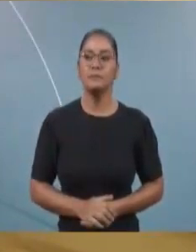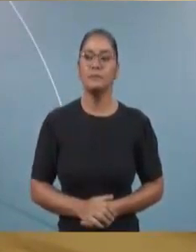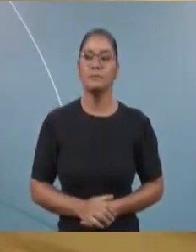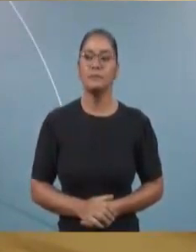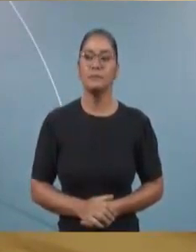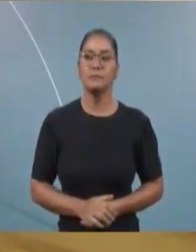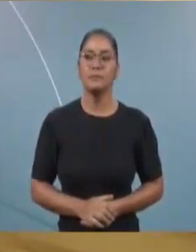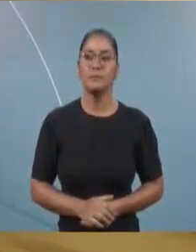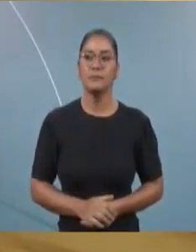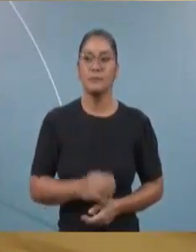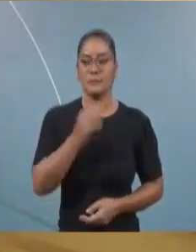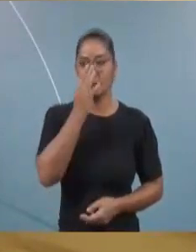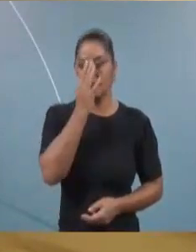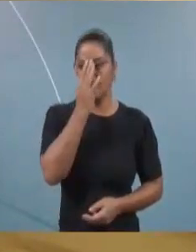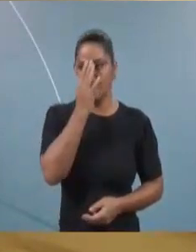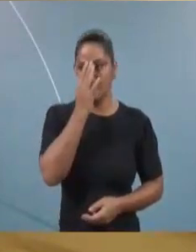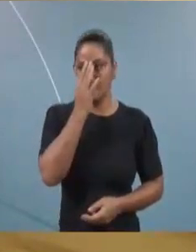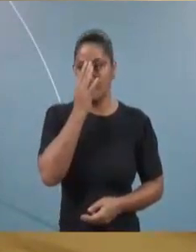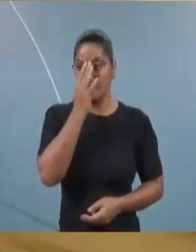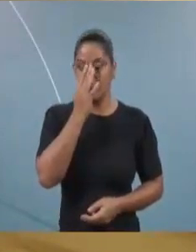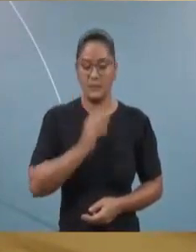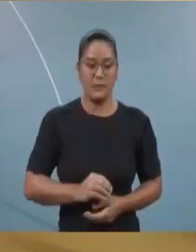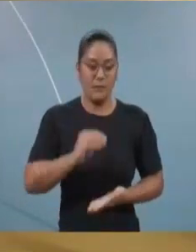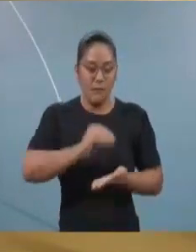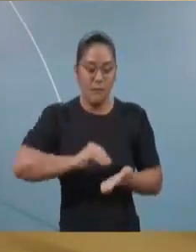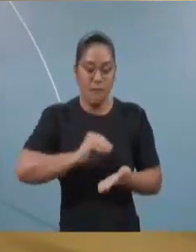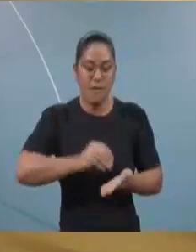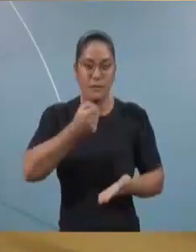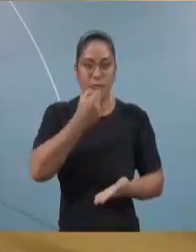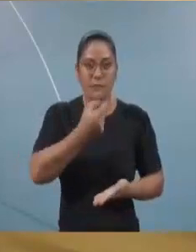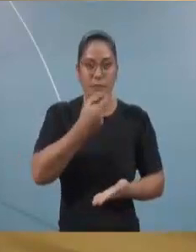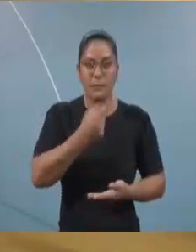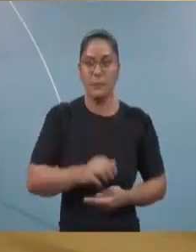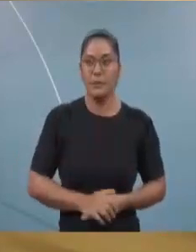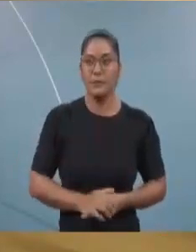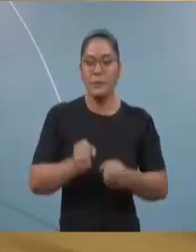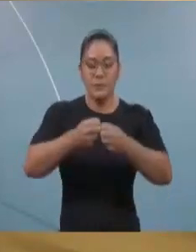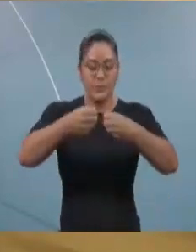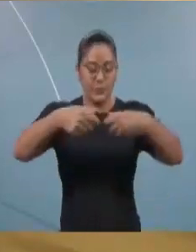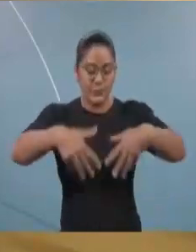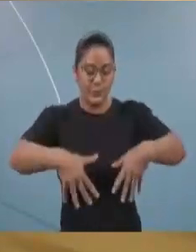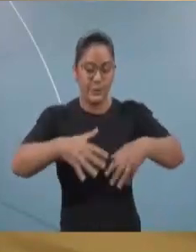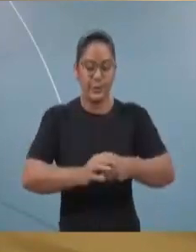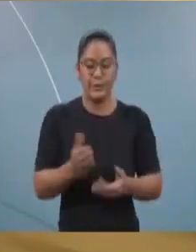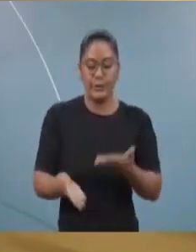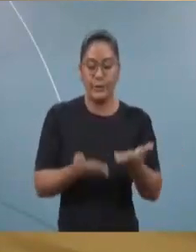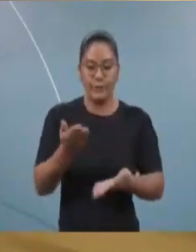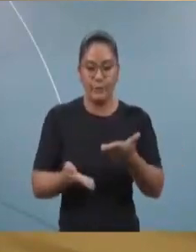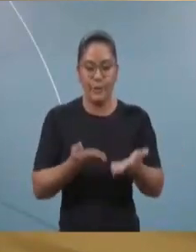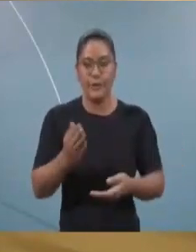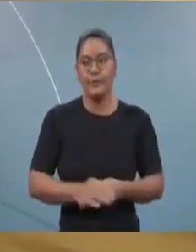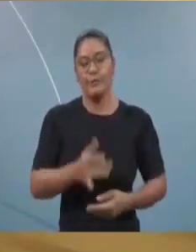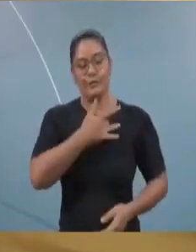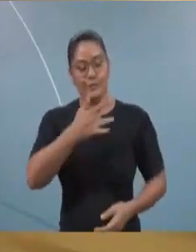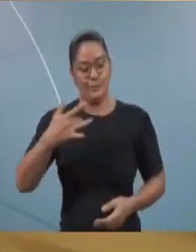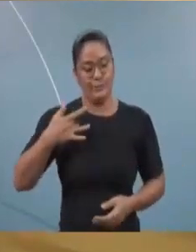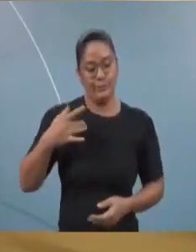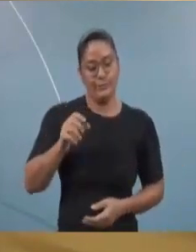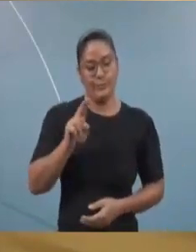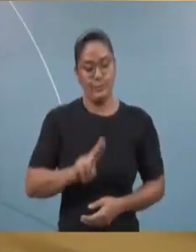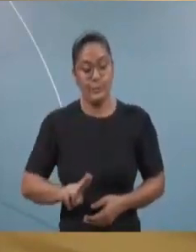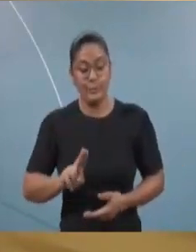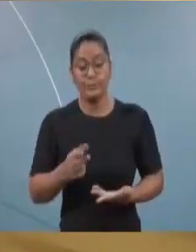aqui a a falta do remédio que vem aí a prejudicar um tratamento à saúde desse